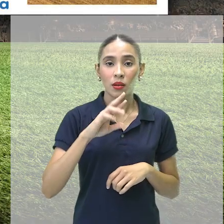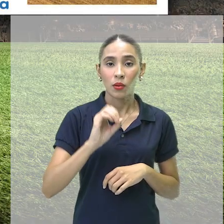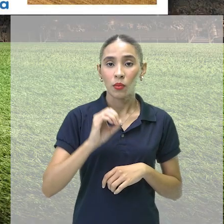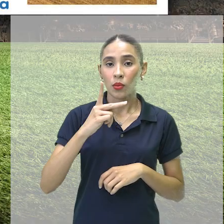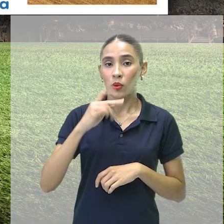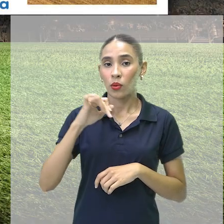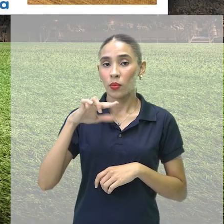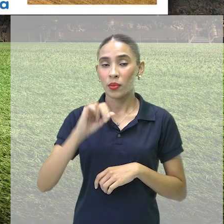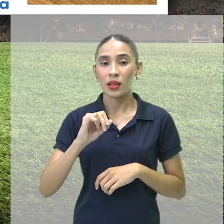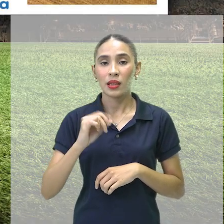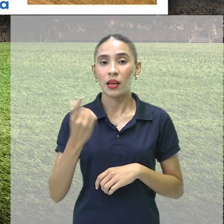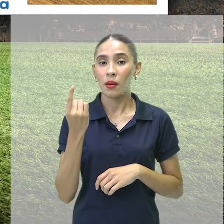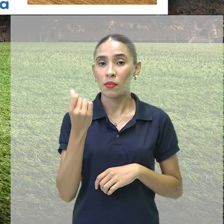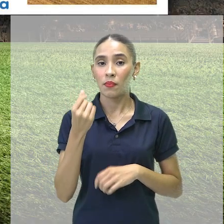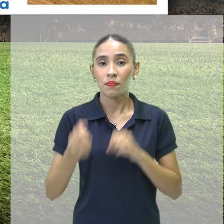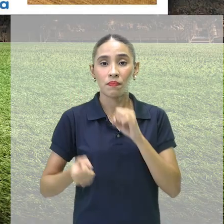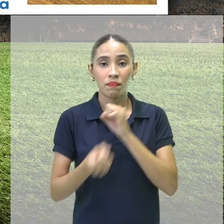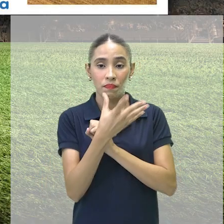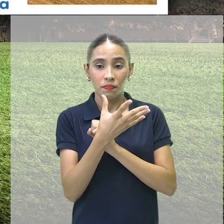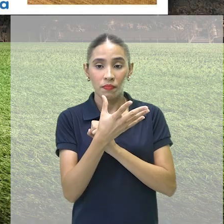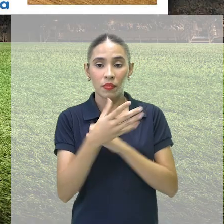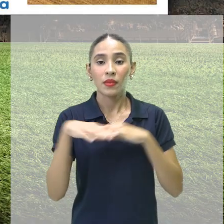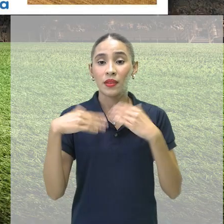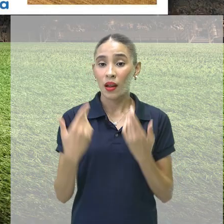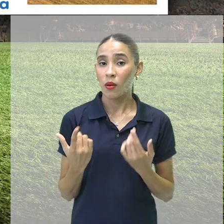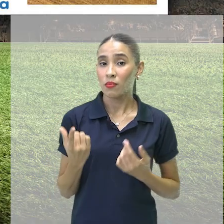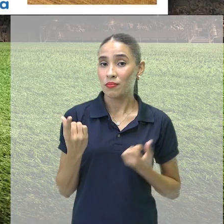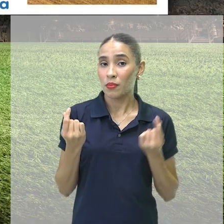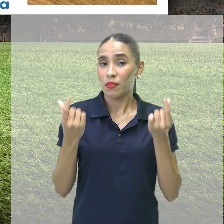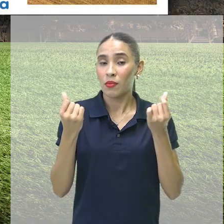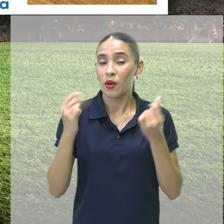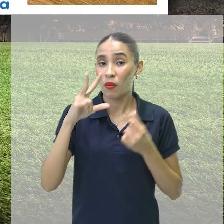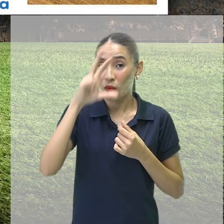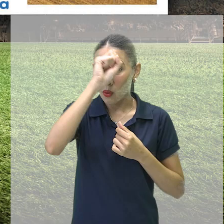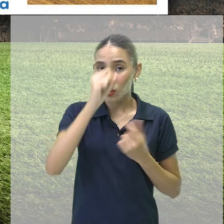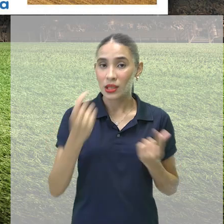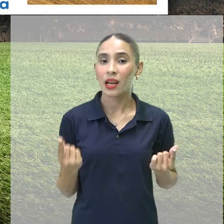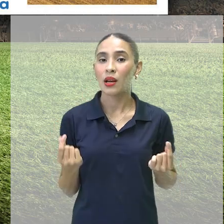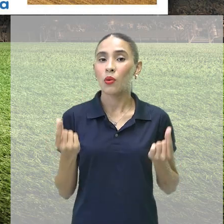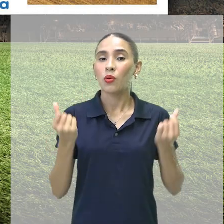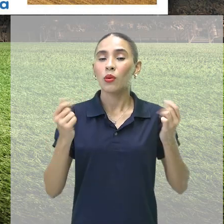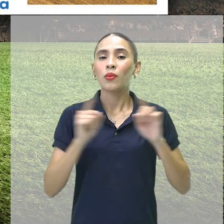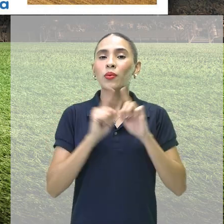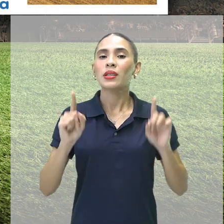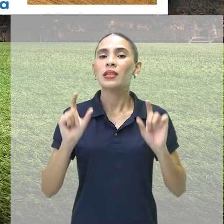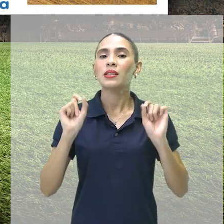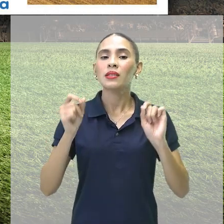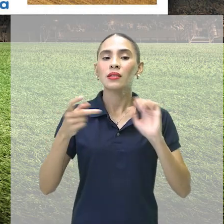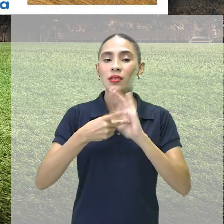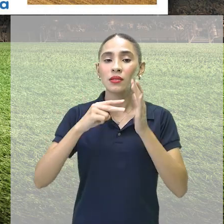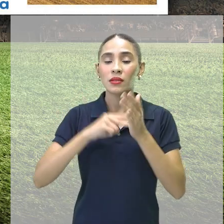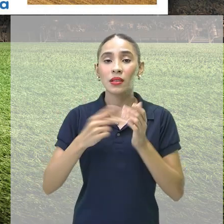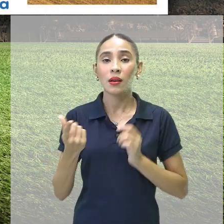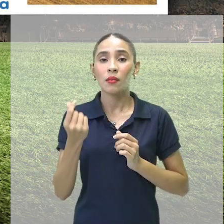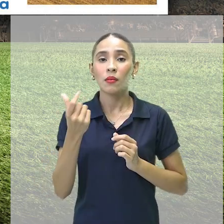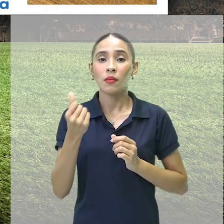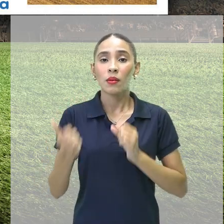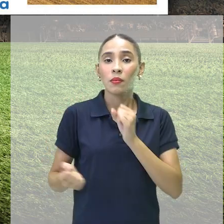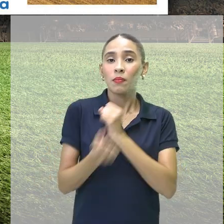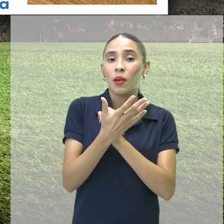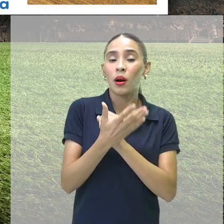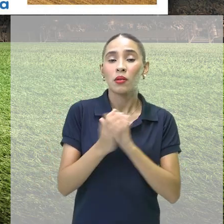está falando, ó, de dinheiro, né, do poder econômico. O que vem a ser a propina? A propina ela pode ser entendida também como